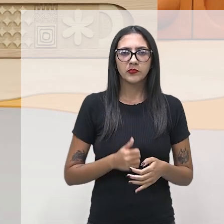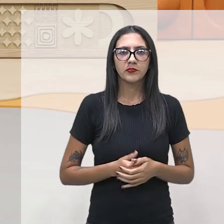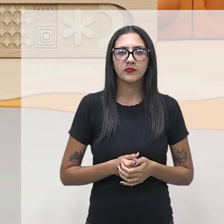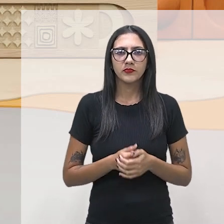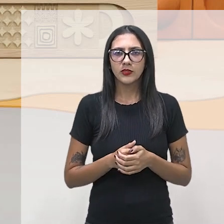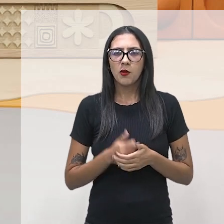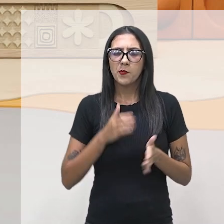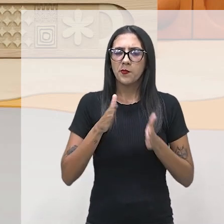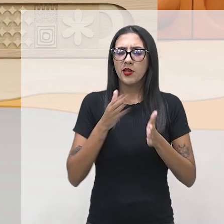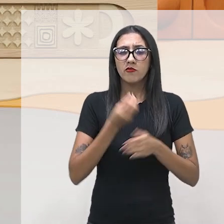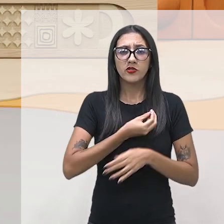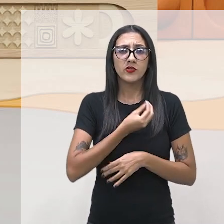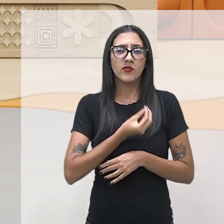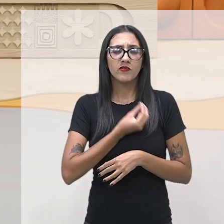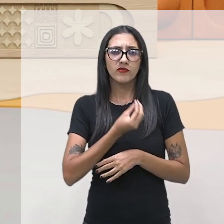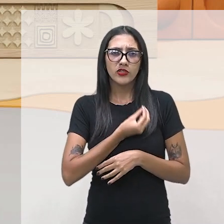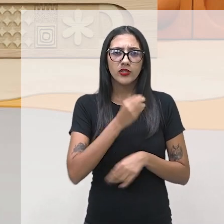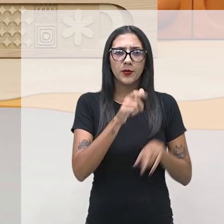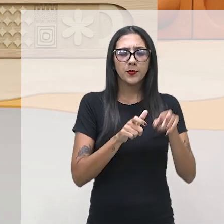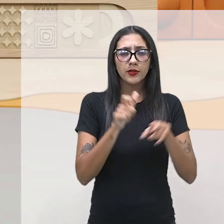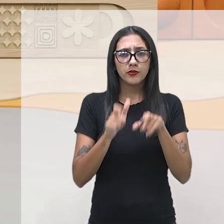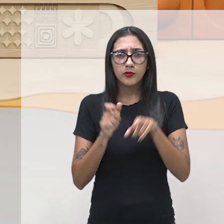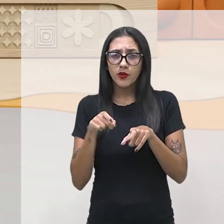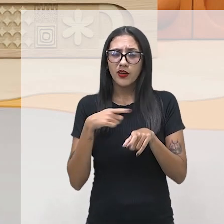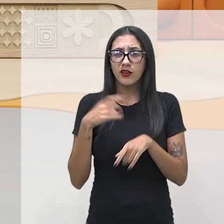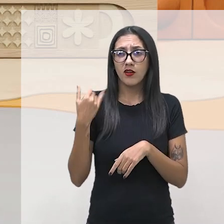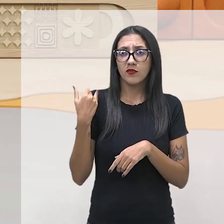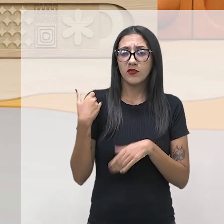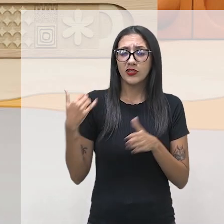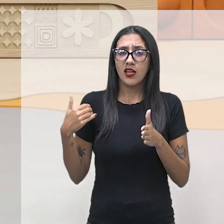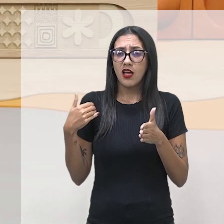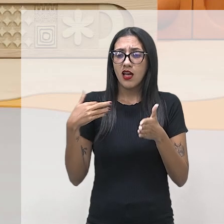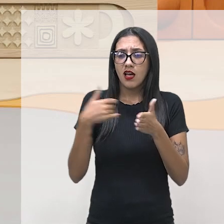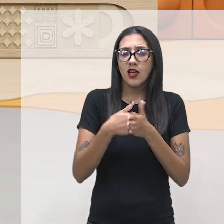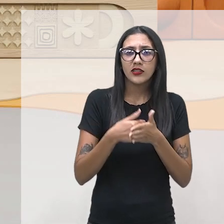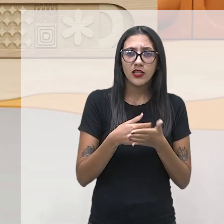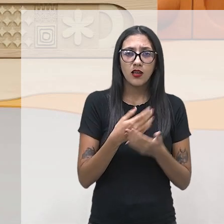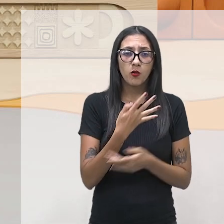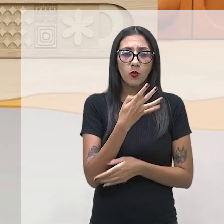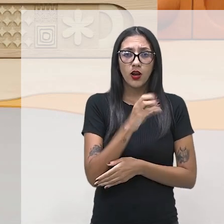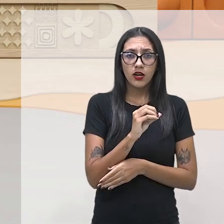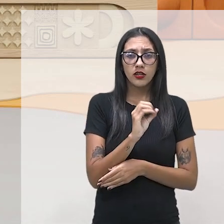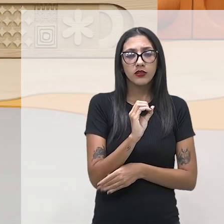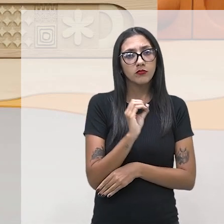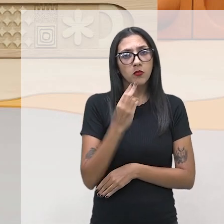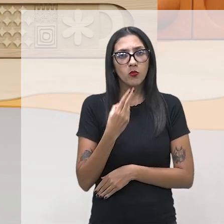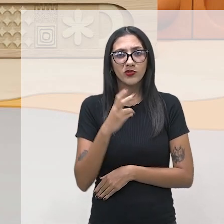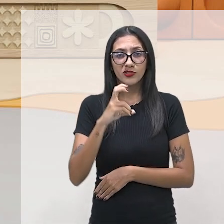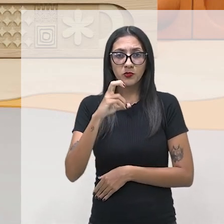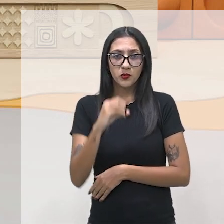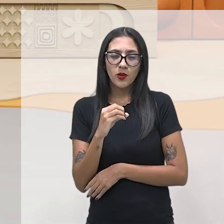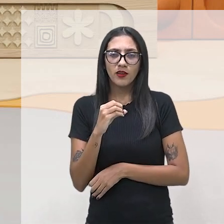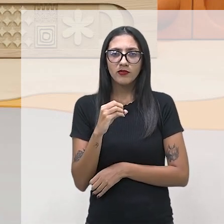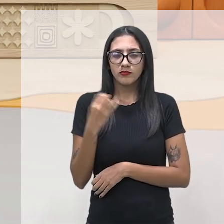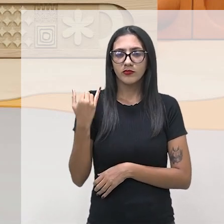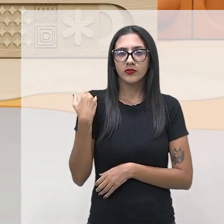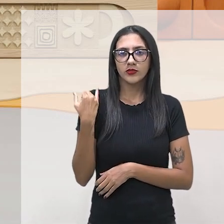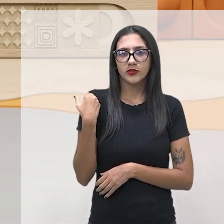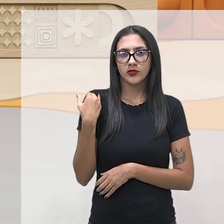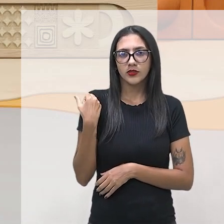de um escravizado era de aproximadamente 40 a 50 anos. Ou seja, com